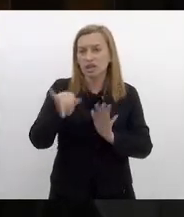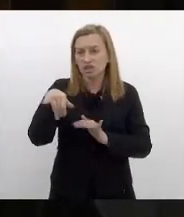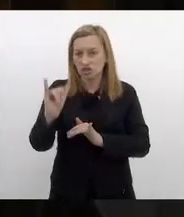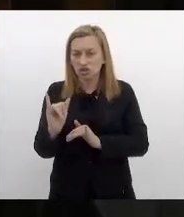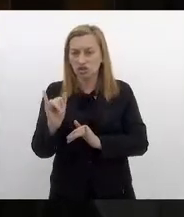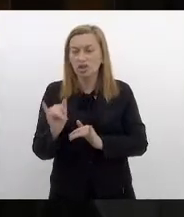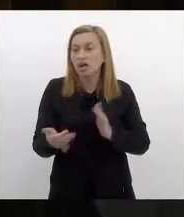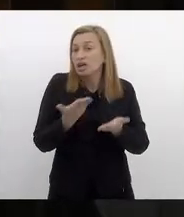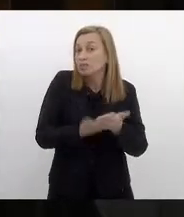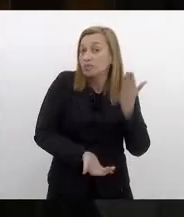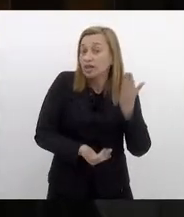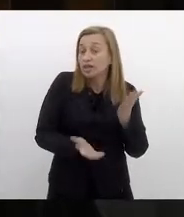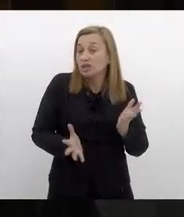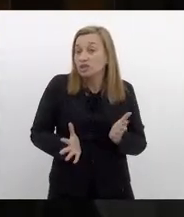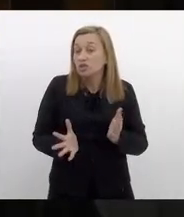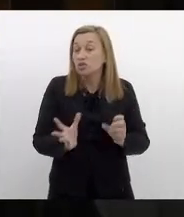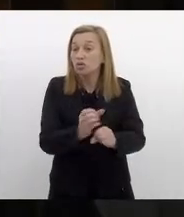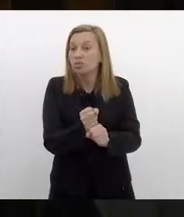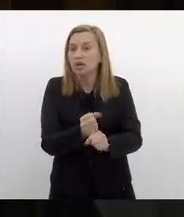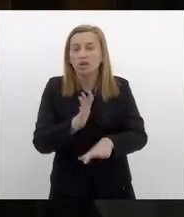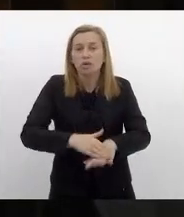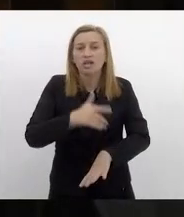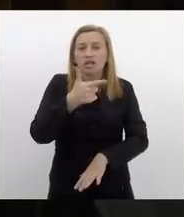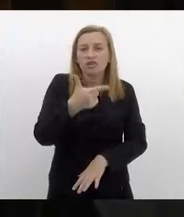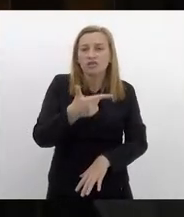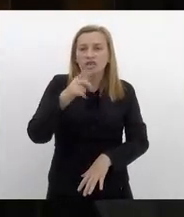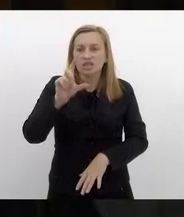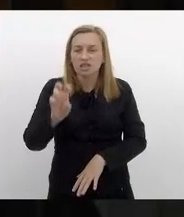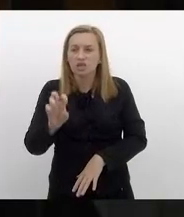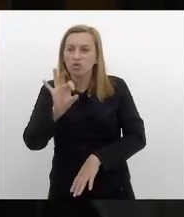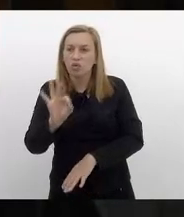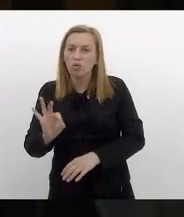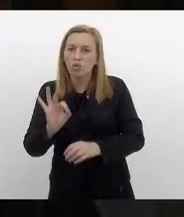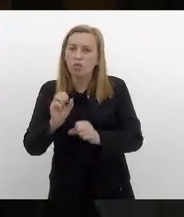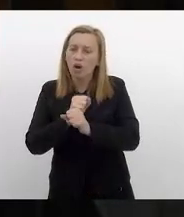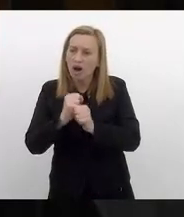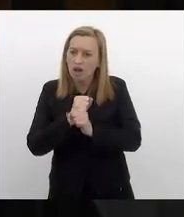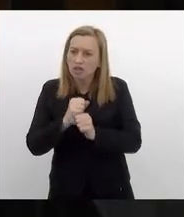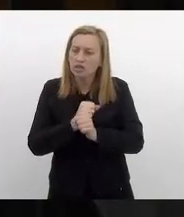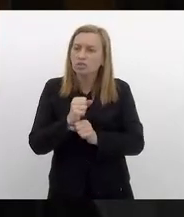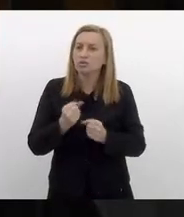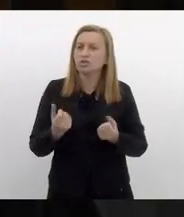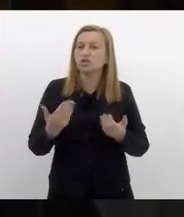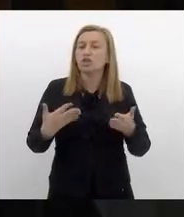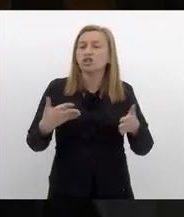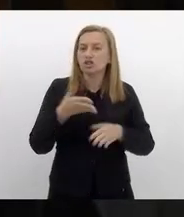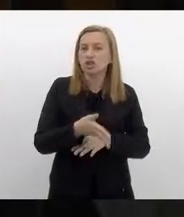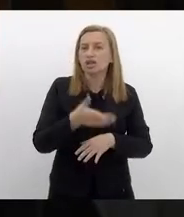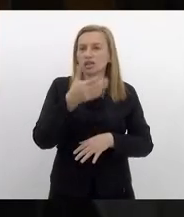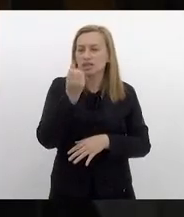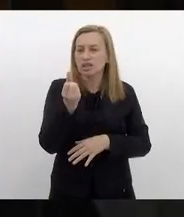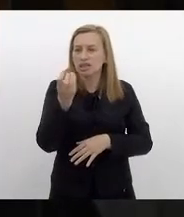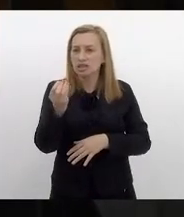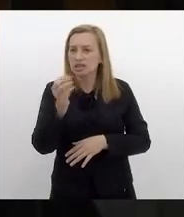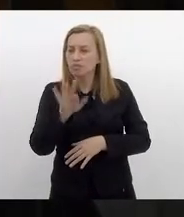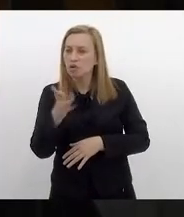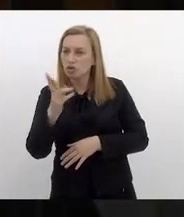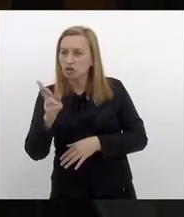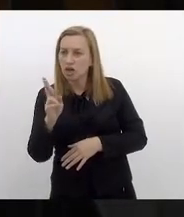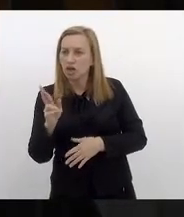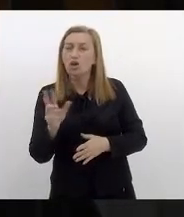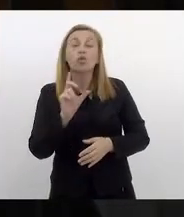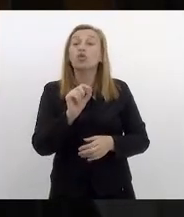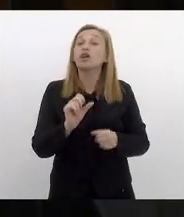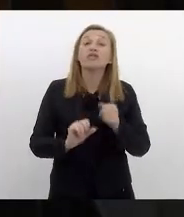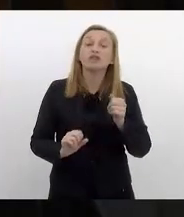As perdas acumuladas em quase 25 anos de vigência chegam à casa de 60 bilhões de reais. E o que